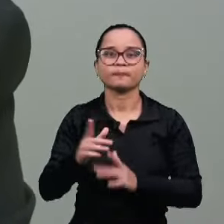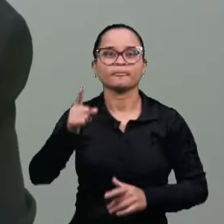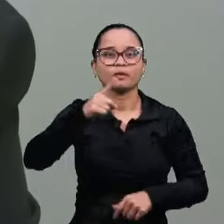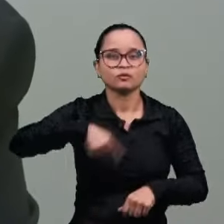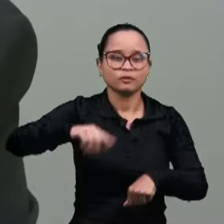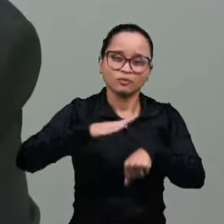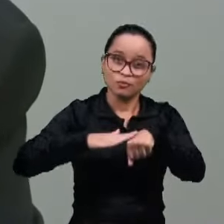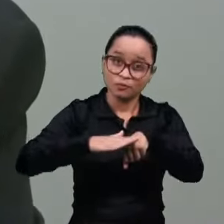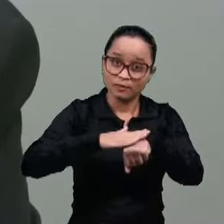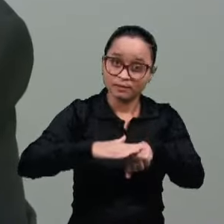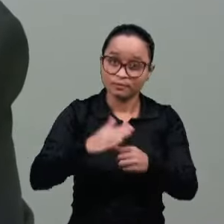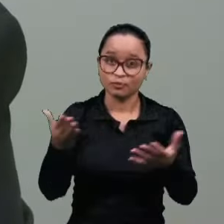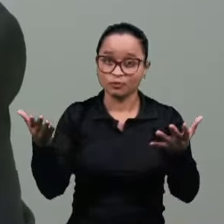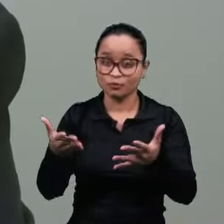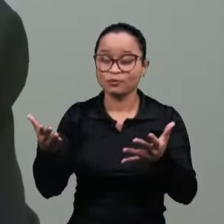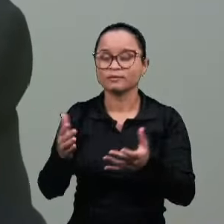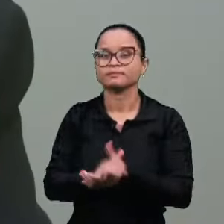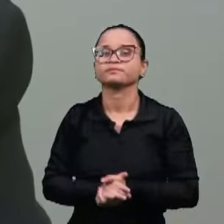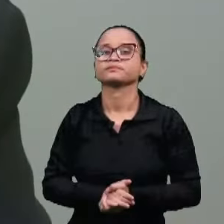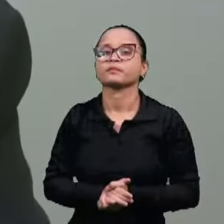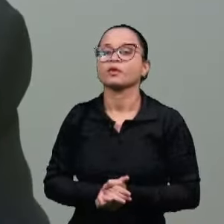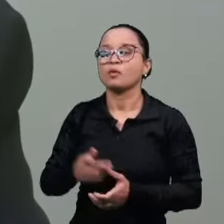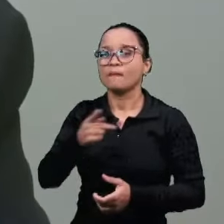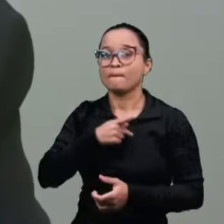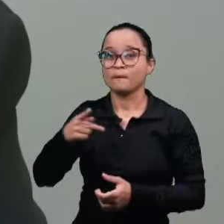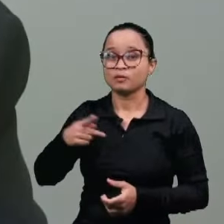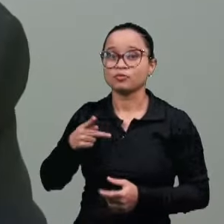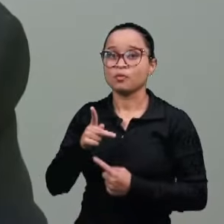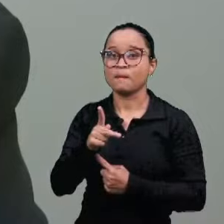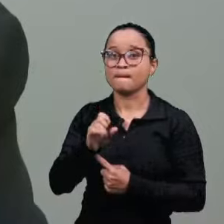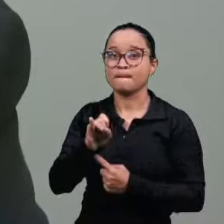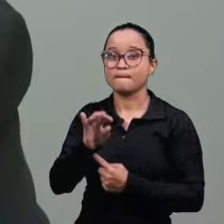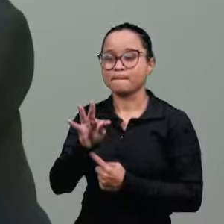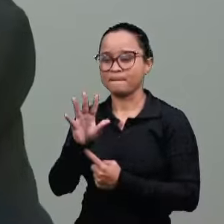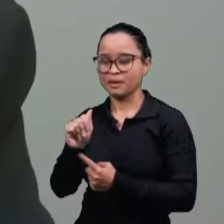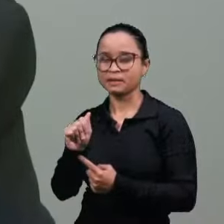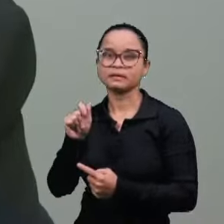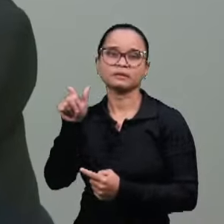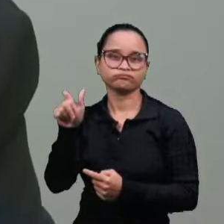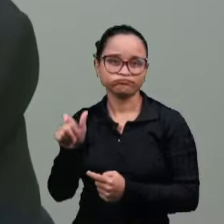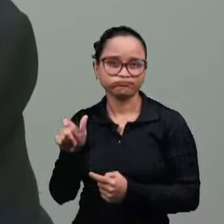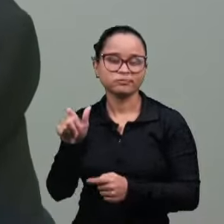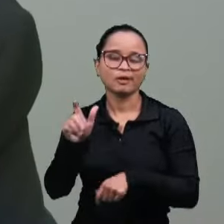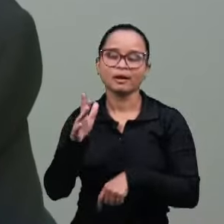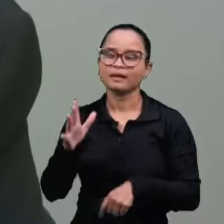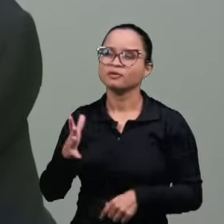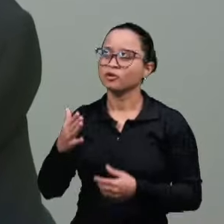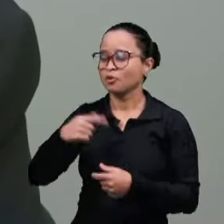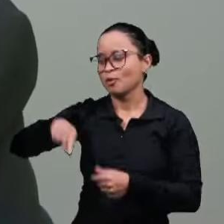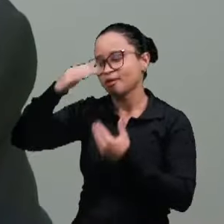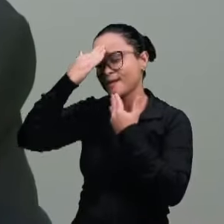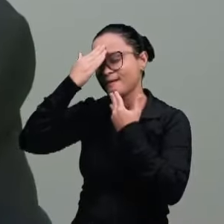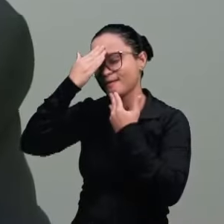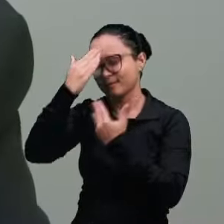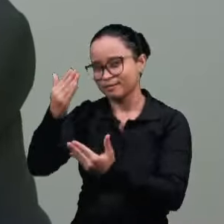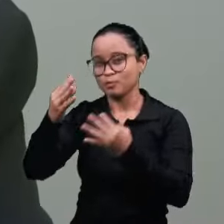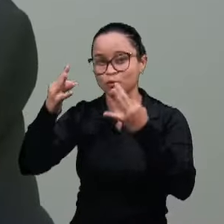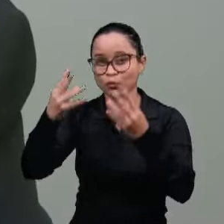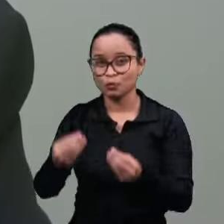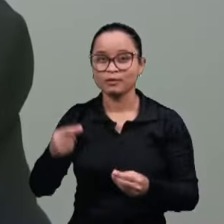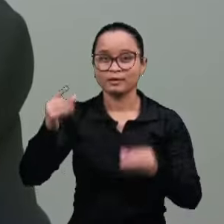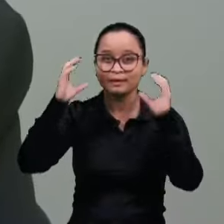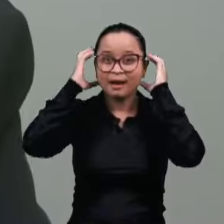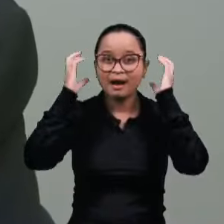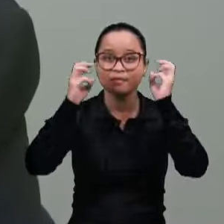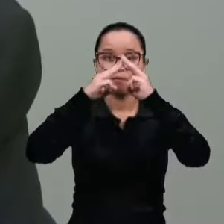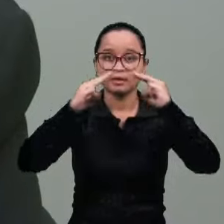querido pastor Luiz Fernando Gaspar Pita. Pastor Pita, querido pastor Pita, nós agradecemos aqui, nós todos aqui da Rádio Manaim,